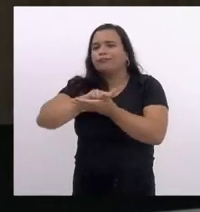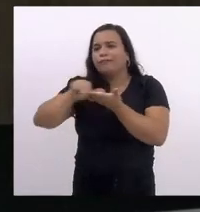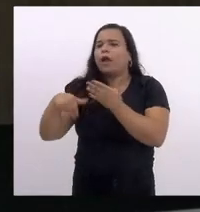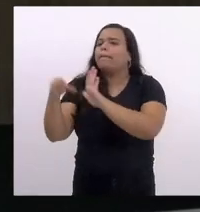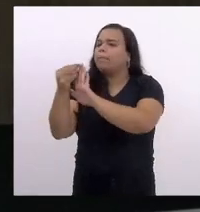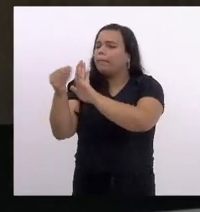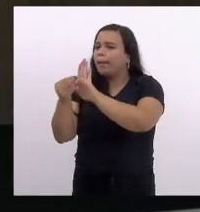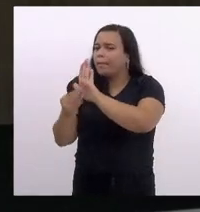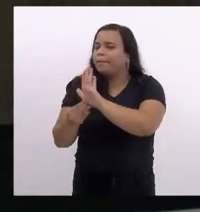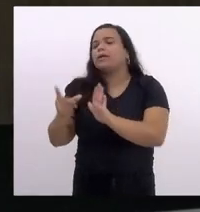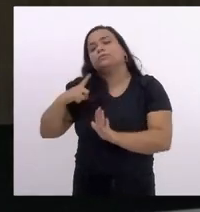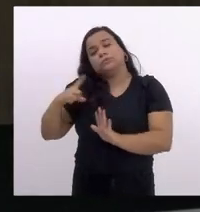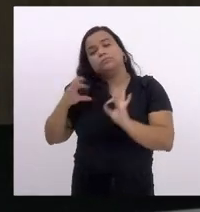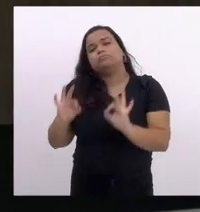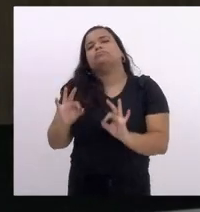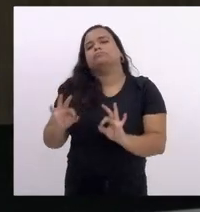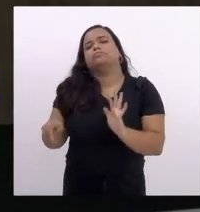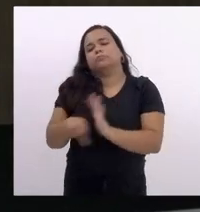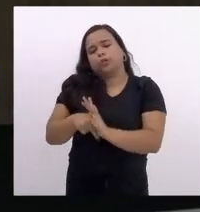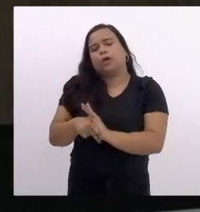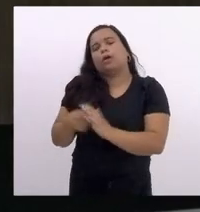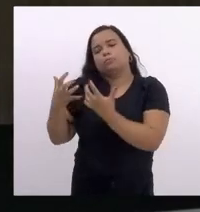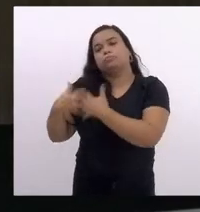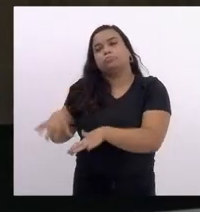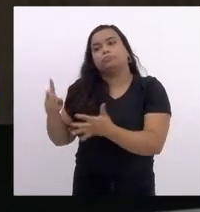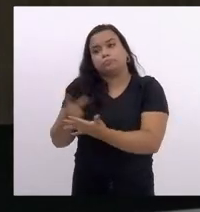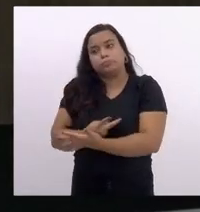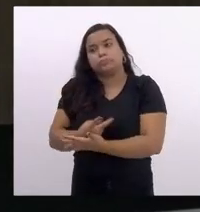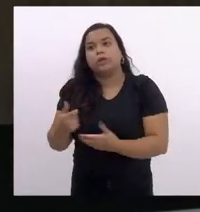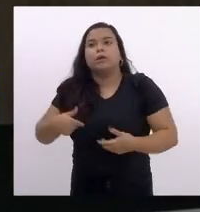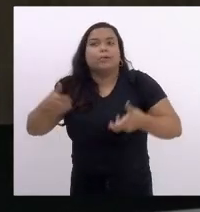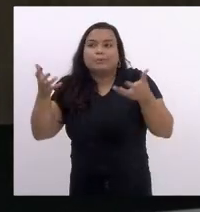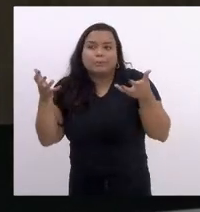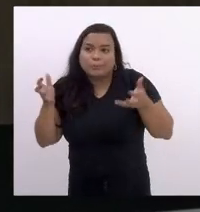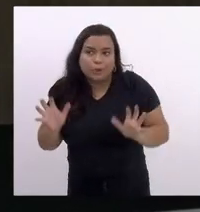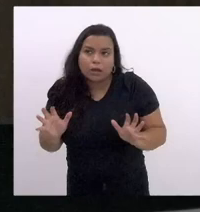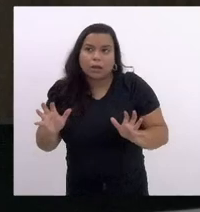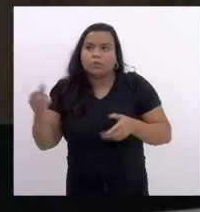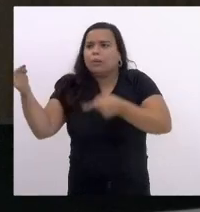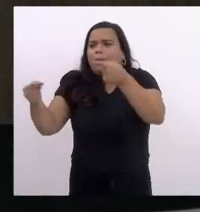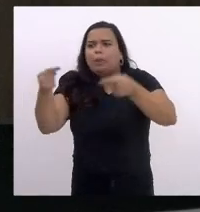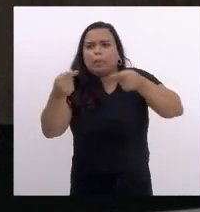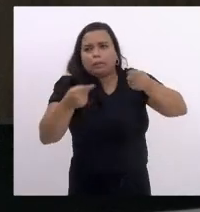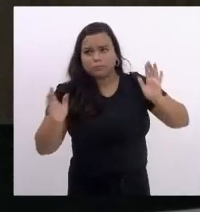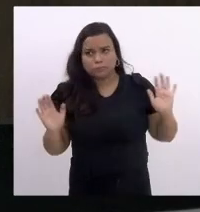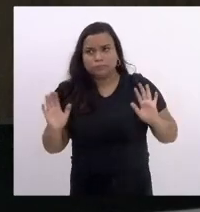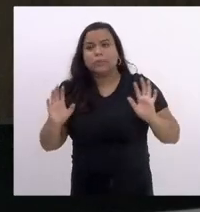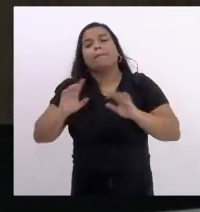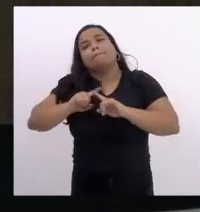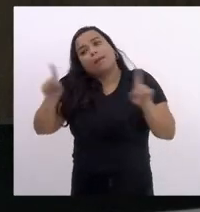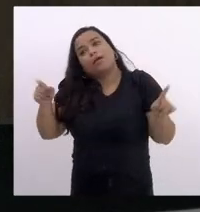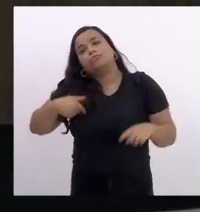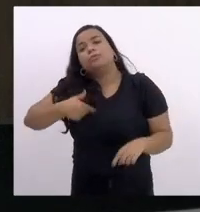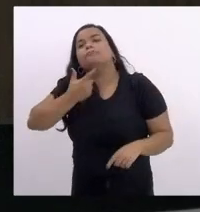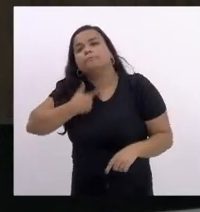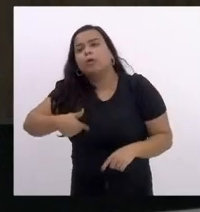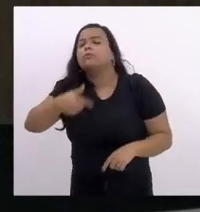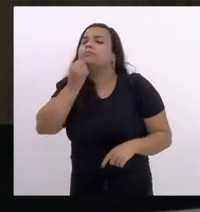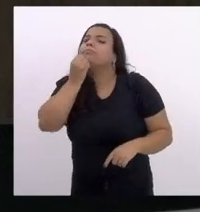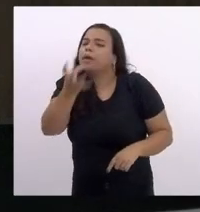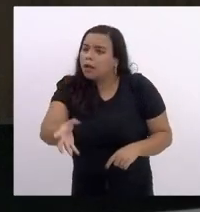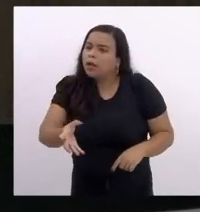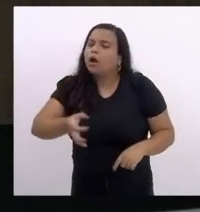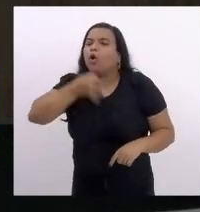daquela calamidade pública de Petrópolis. Então, não queria levantar polêmica, mas o meu desejo era dar o